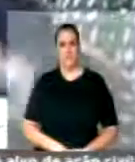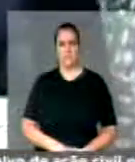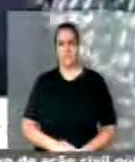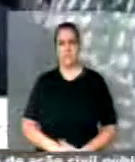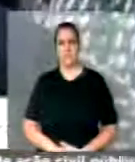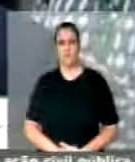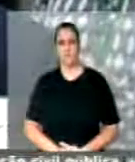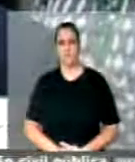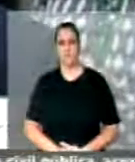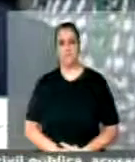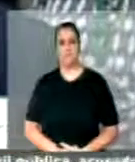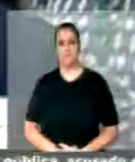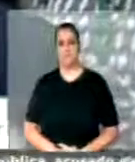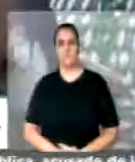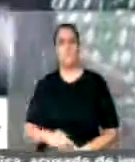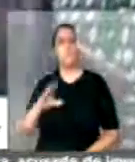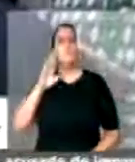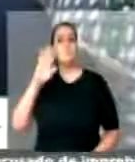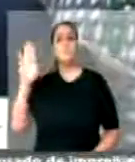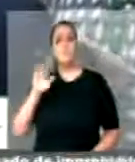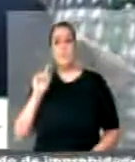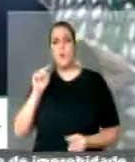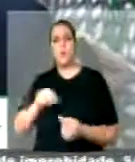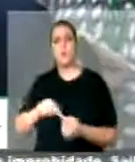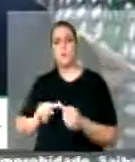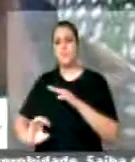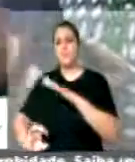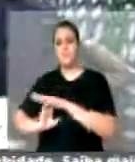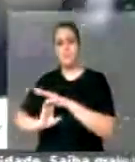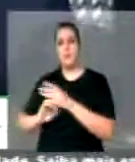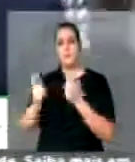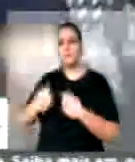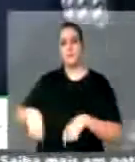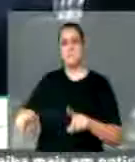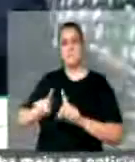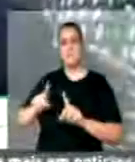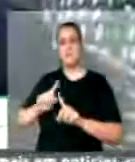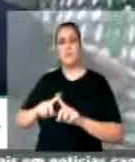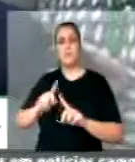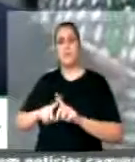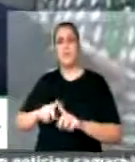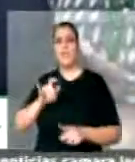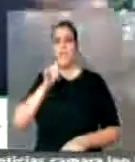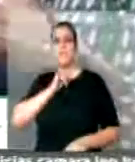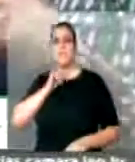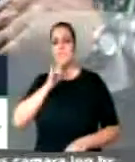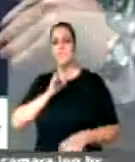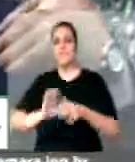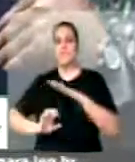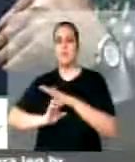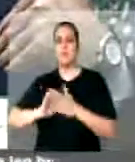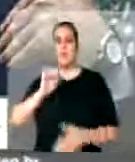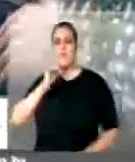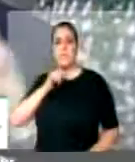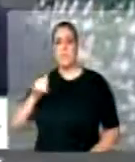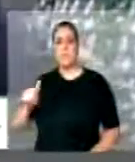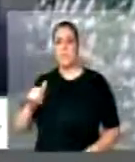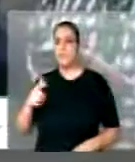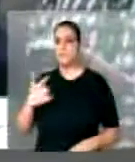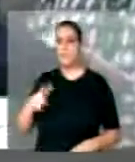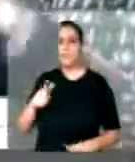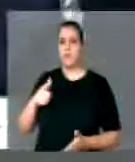objetivo para a existência de uma empresa também não será cumprido. Porque se ela é uma empresa de energia elétrica, ela não é obrigada a